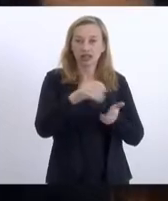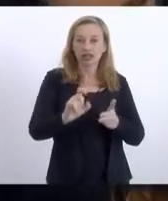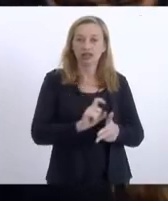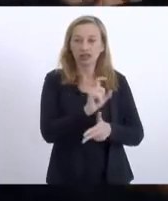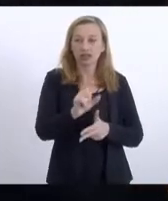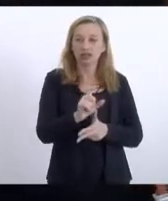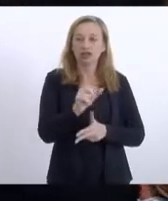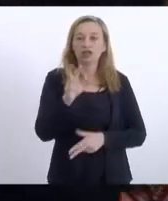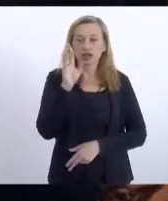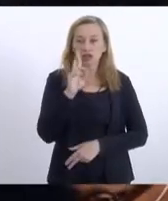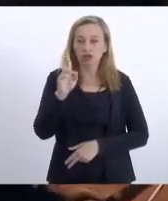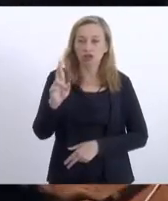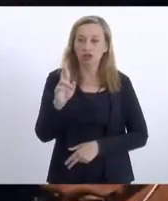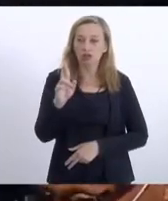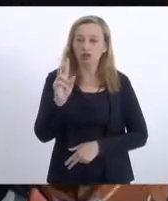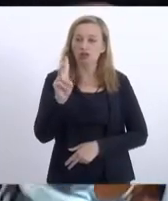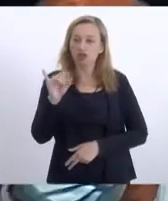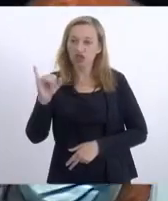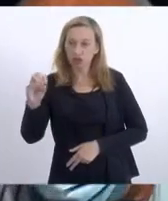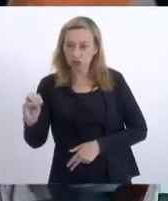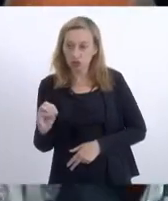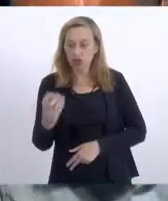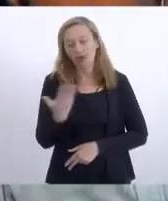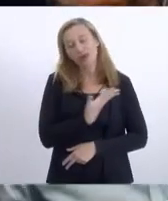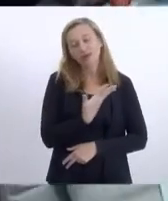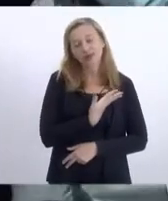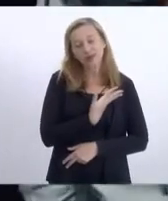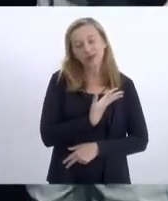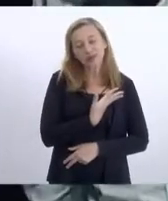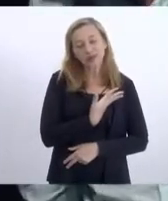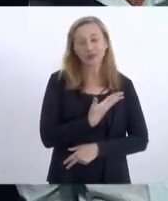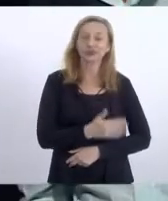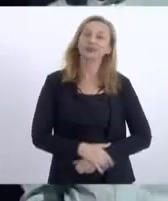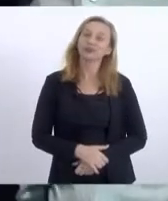o senhor Vinícius Viana, meu querido amigo, que eu estimo muito.